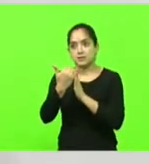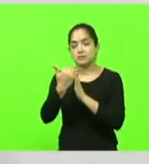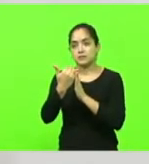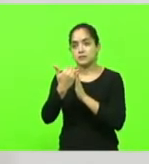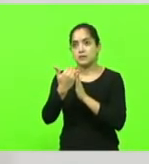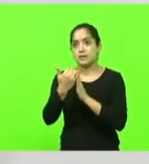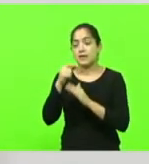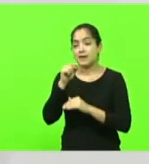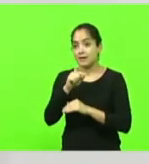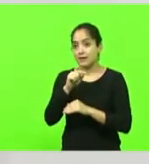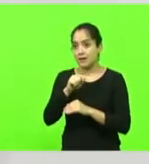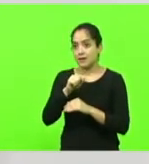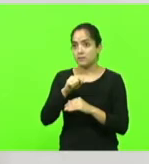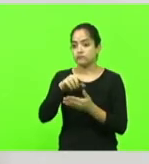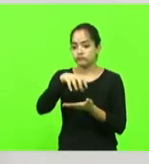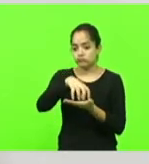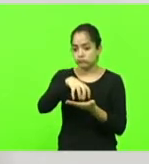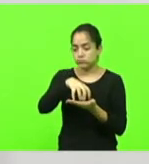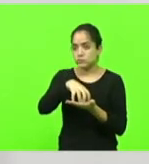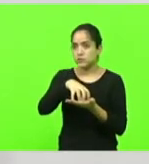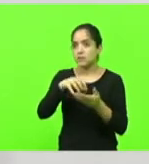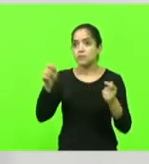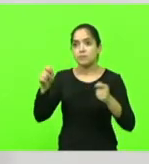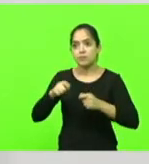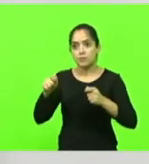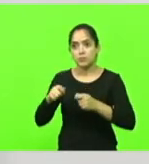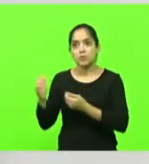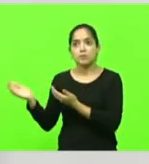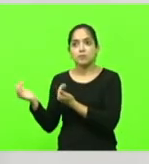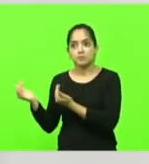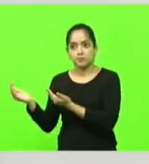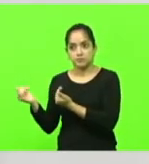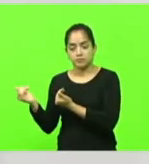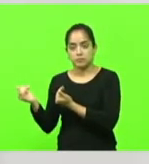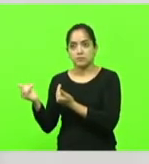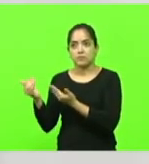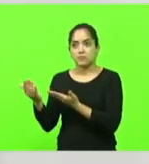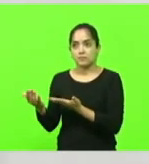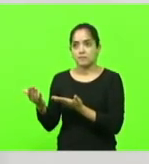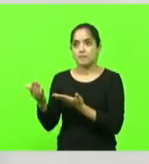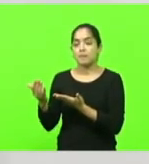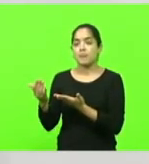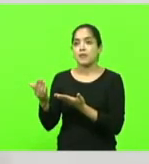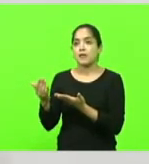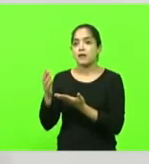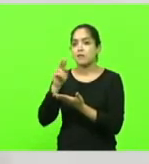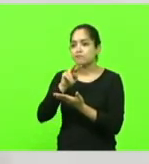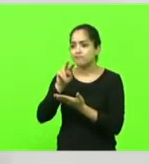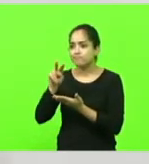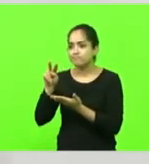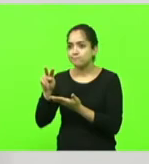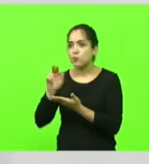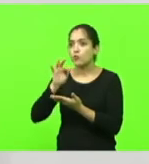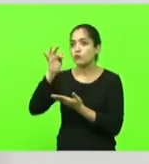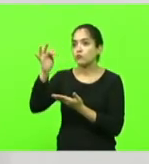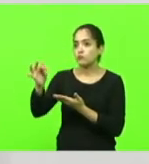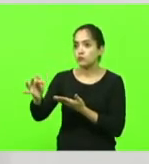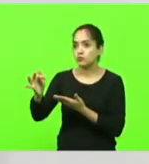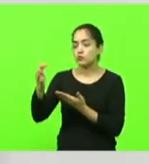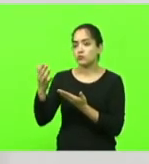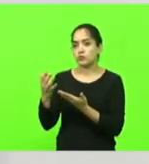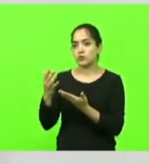CASEP possibilita que adolescentes, em cumprimento de medida socioeducativa, enxerguem novos horizontes e encontrem